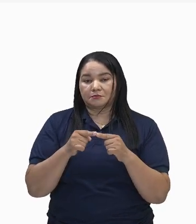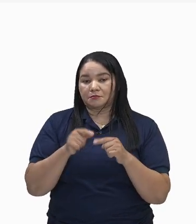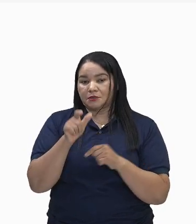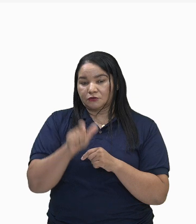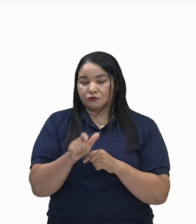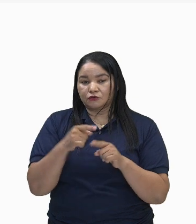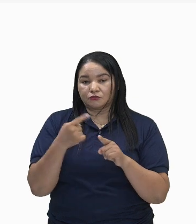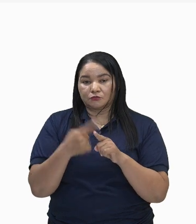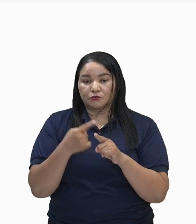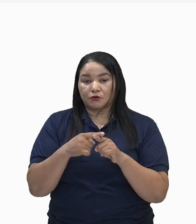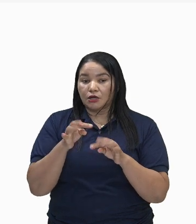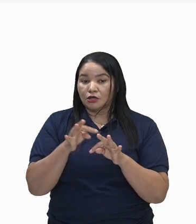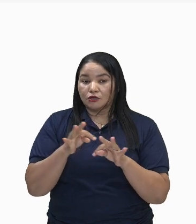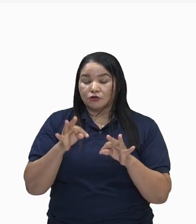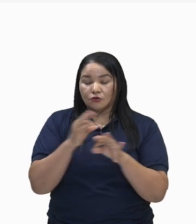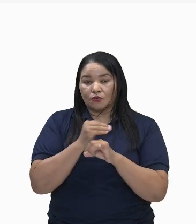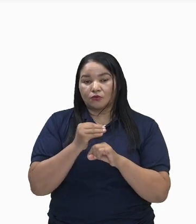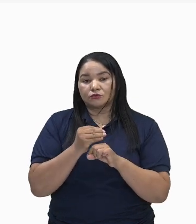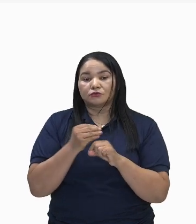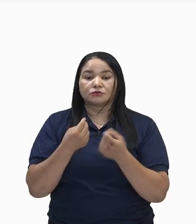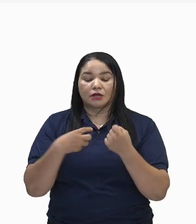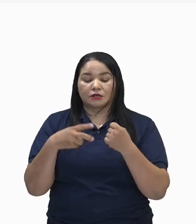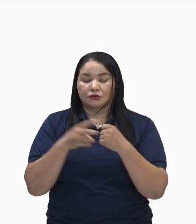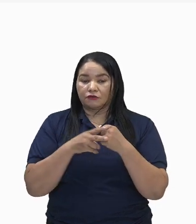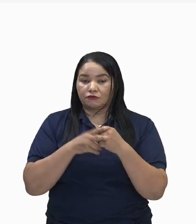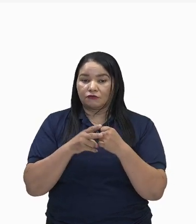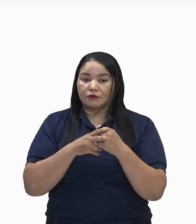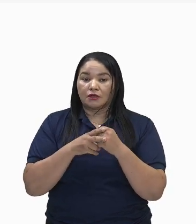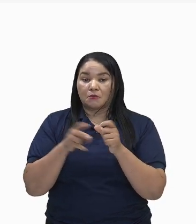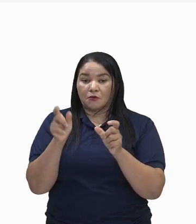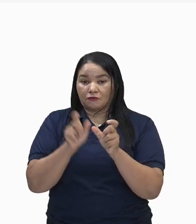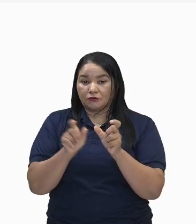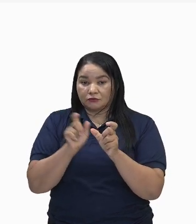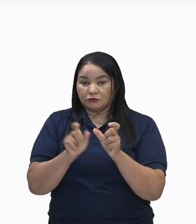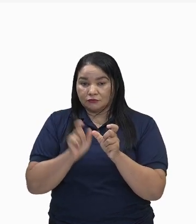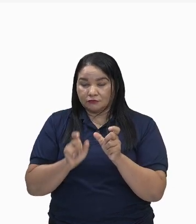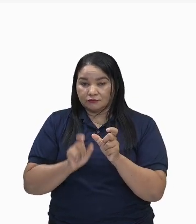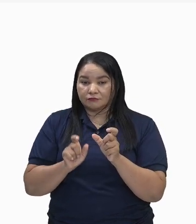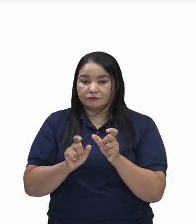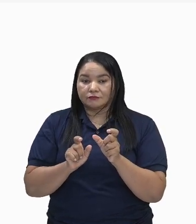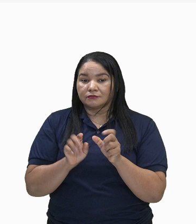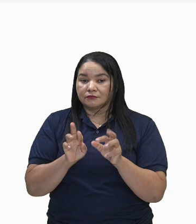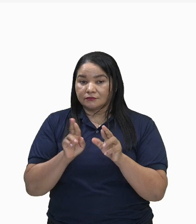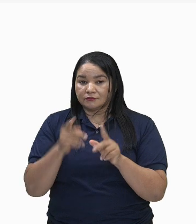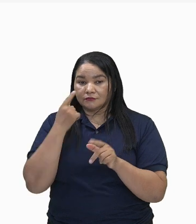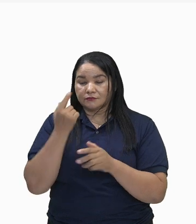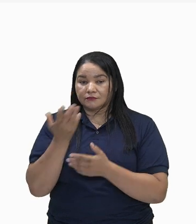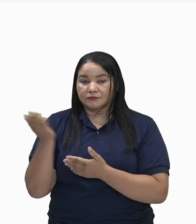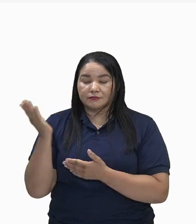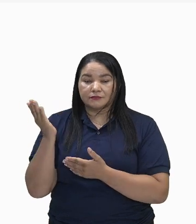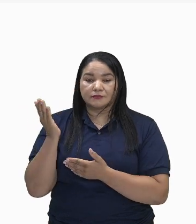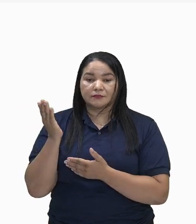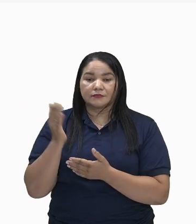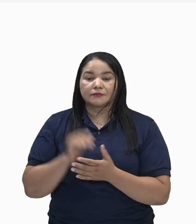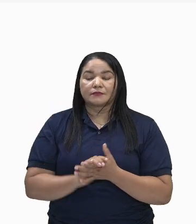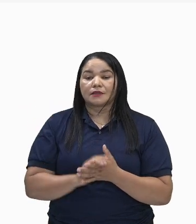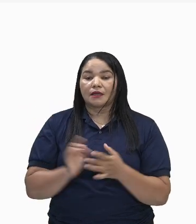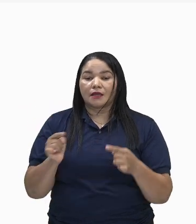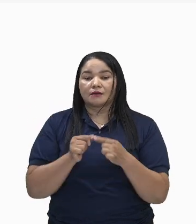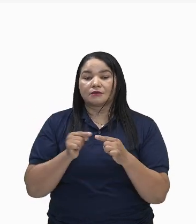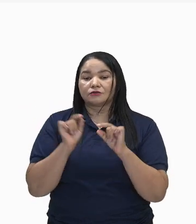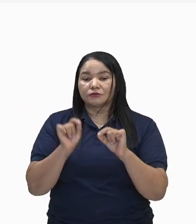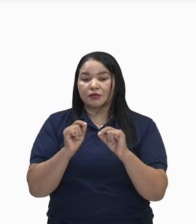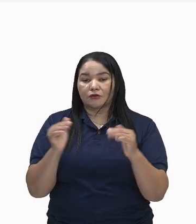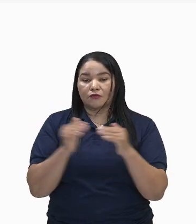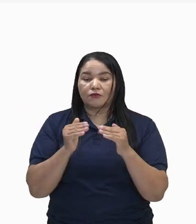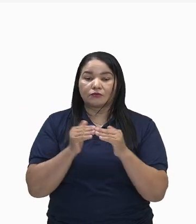pedem um tipo de verbo, uma flexão verbal, e o verbo está flexionado diferente, olha lá. Nesse caso, a concordância